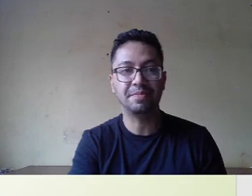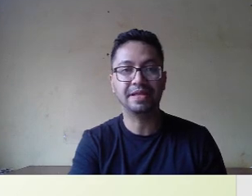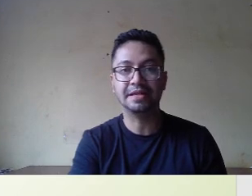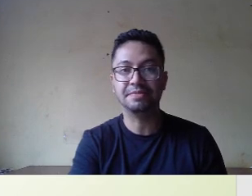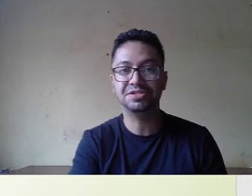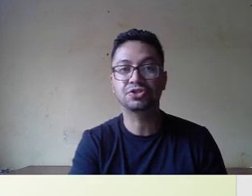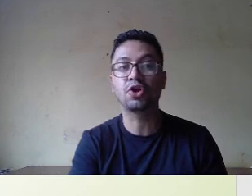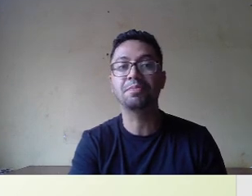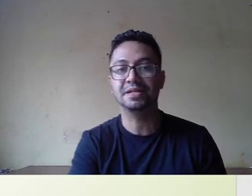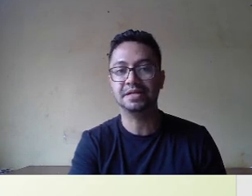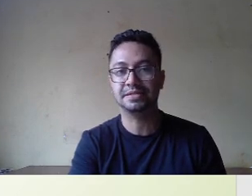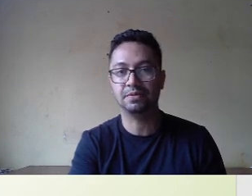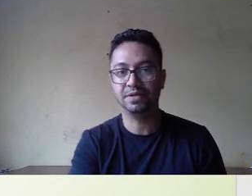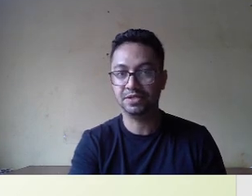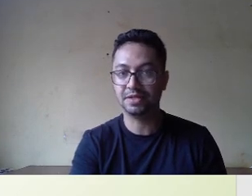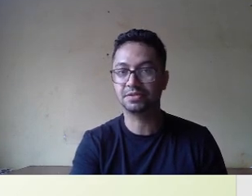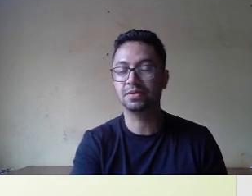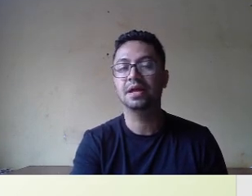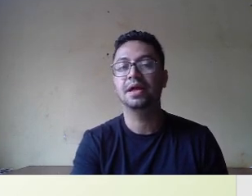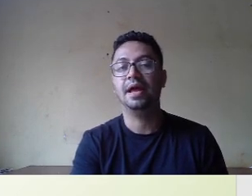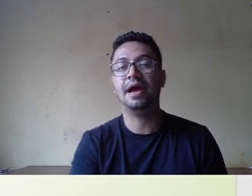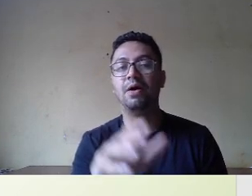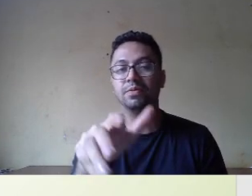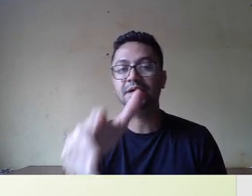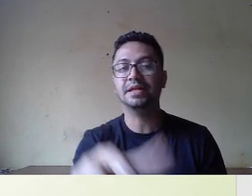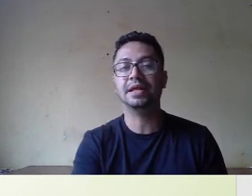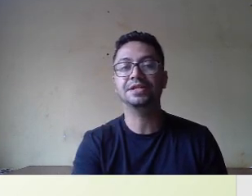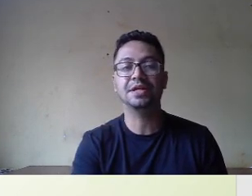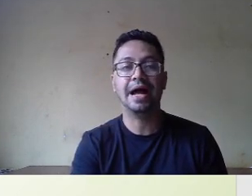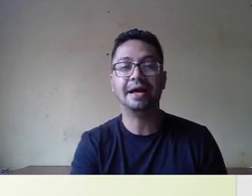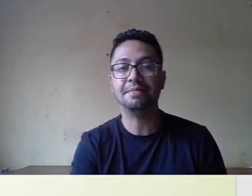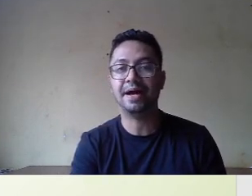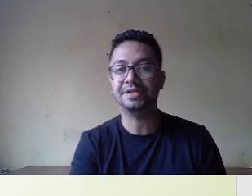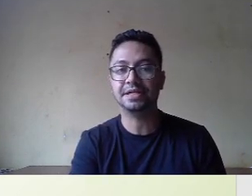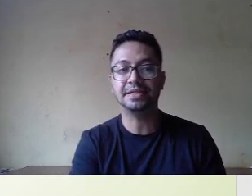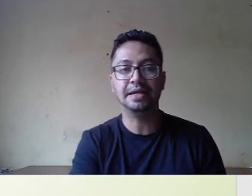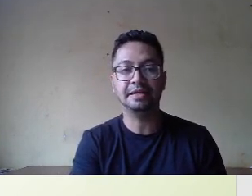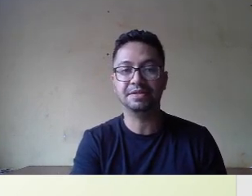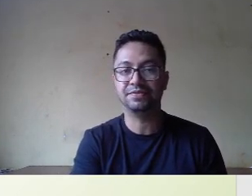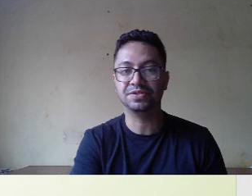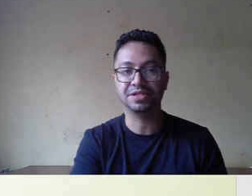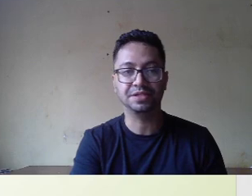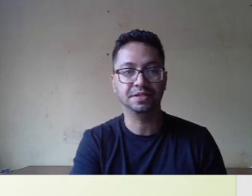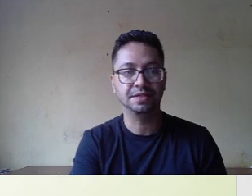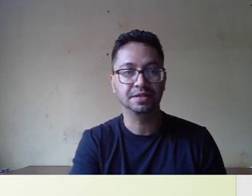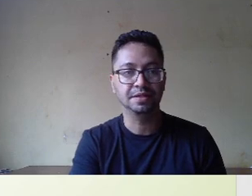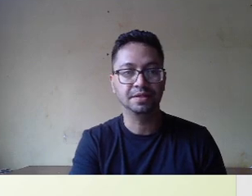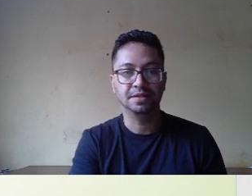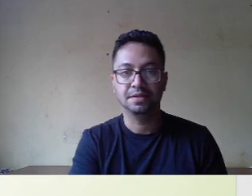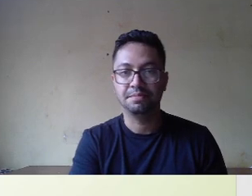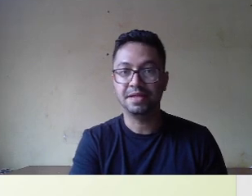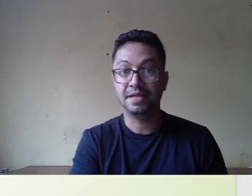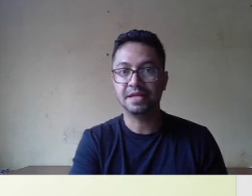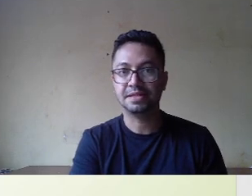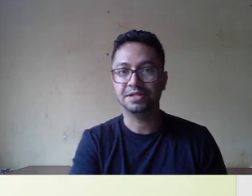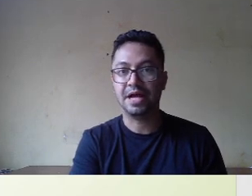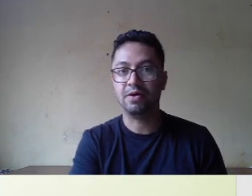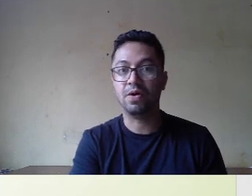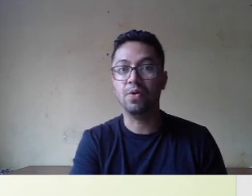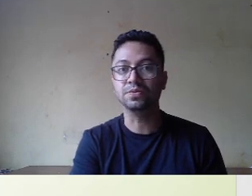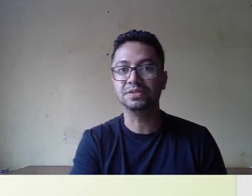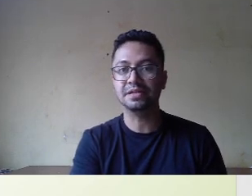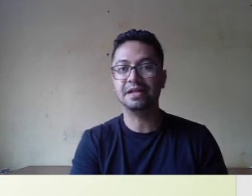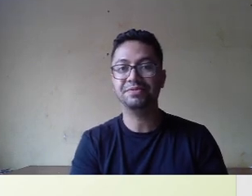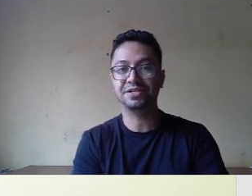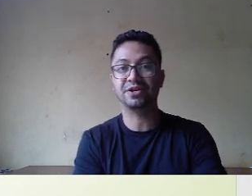gente chama na Libras de topicalização. Isso é algo inerente à gramática da Libras, viu, gente? Bem interessante.